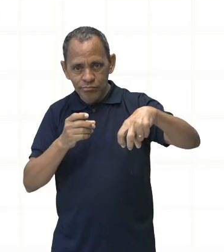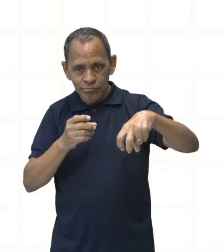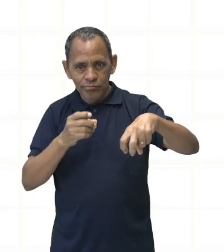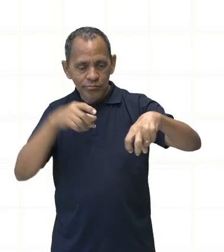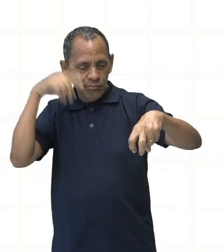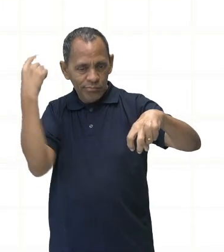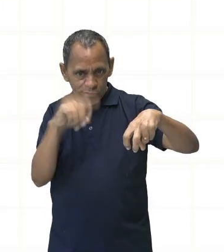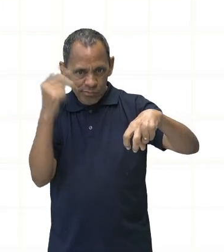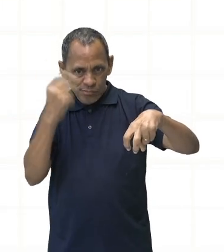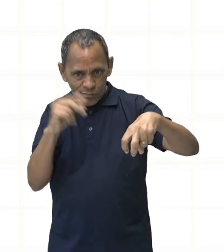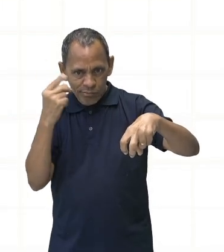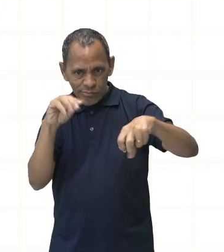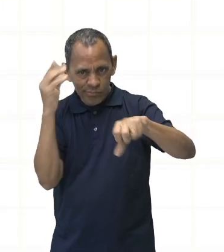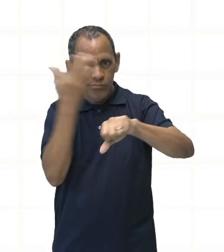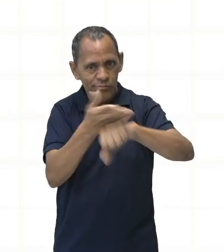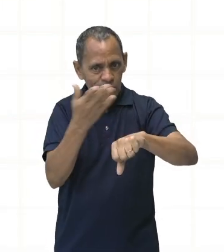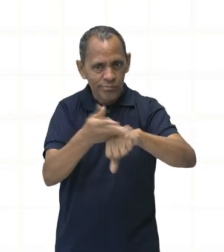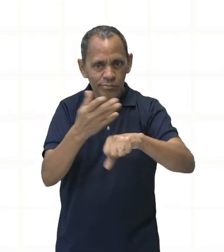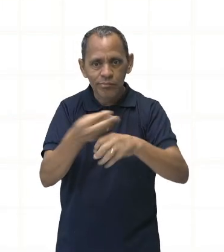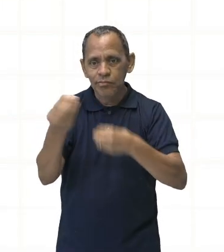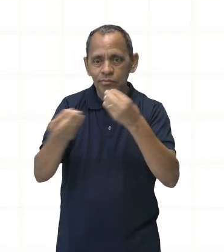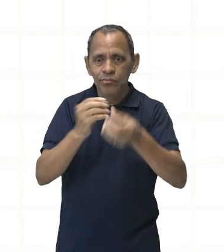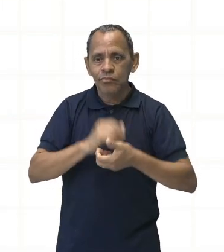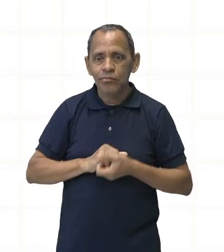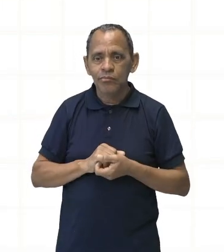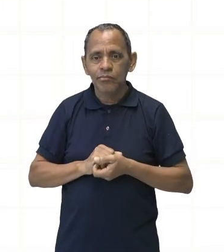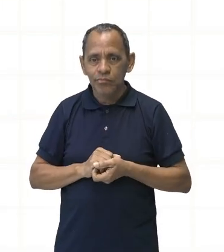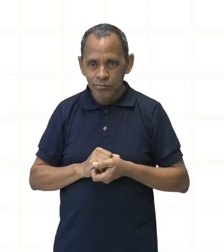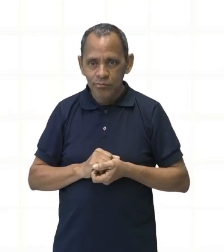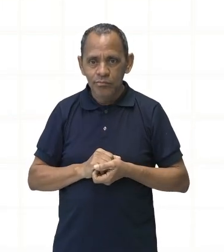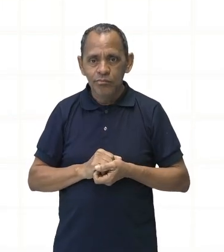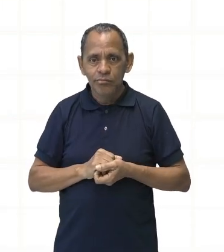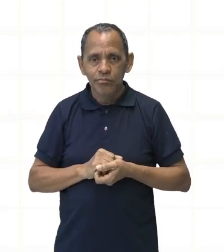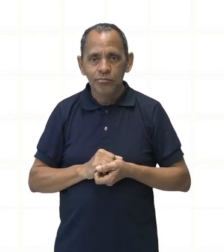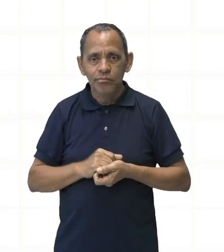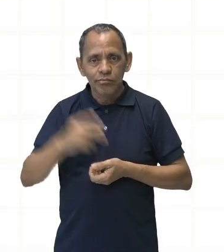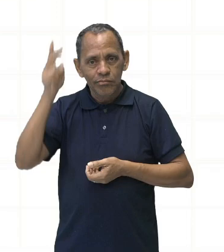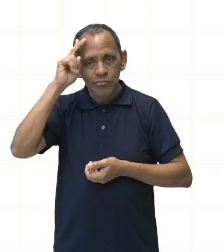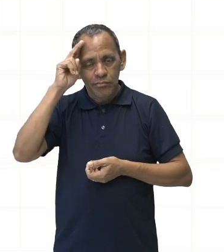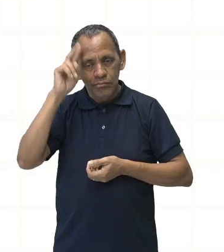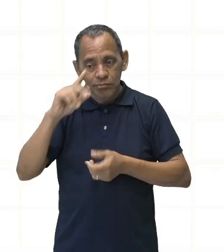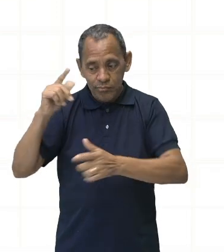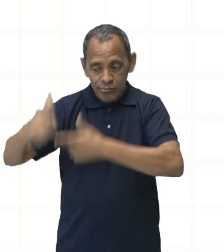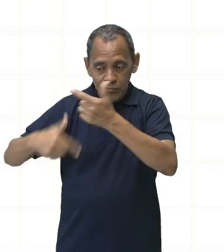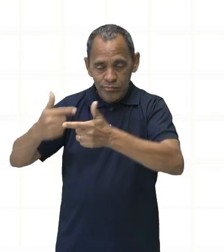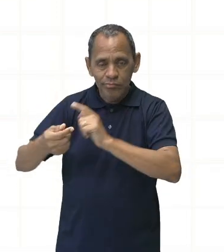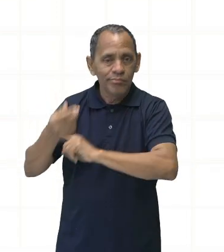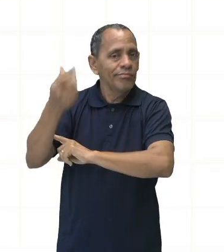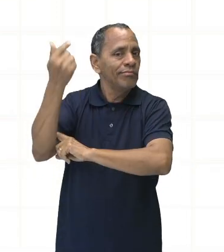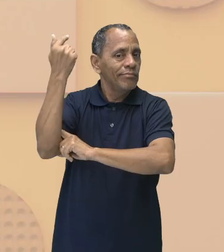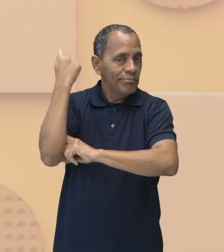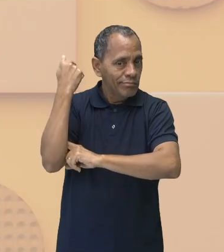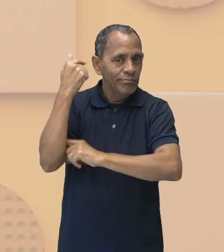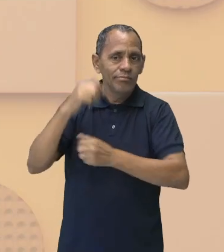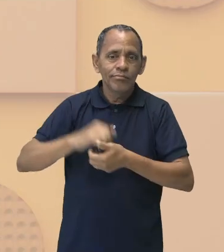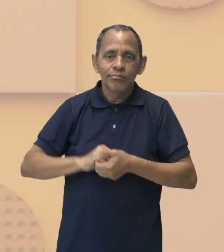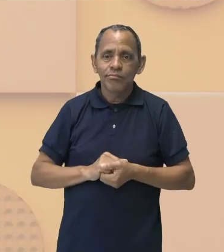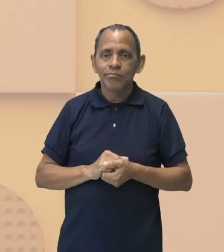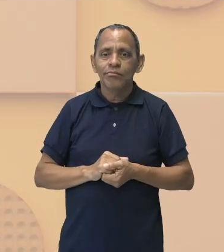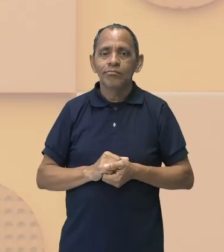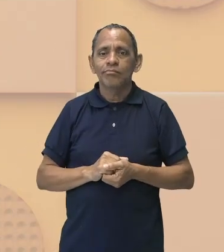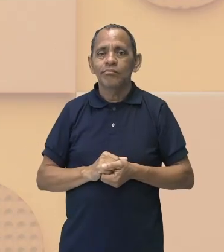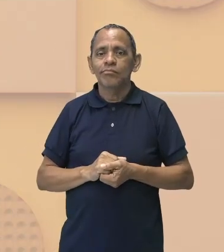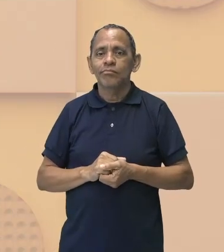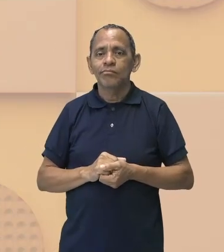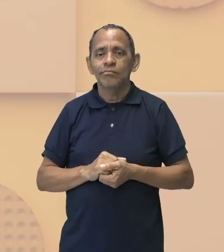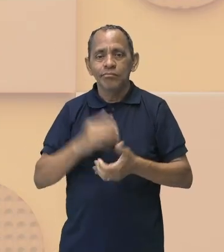ainda como se fosse uma forma de resgate ao trabalho que sempre foi realizado no Brasil neste período. Então, esta